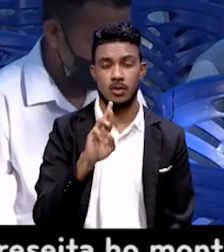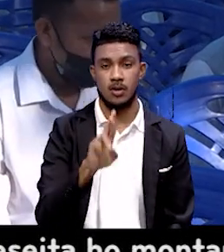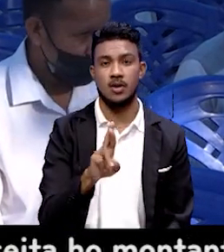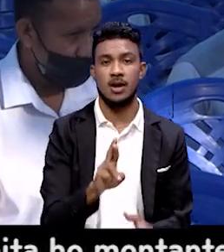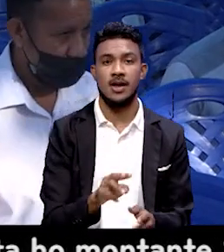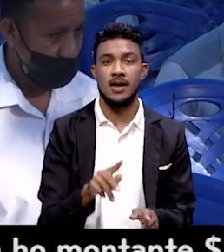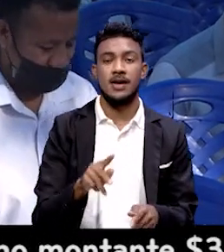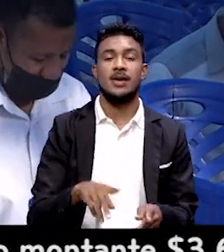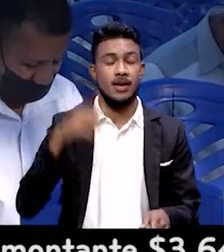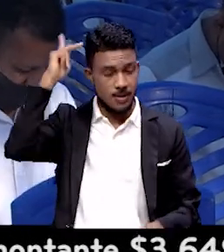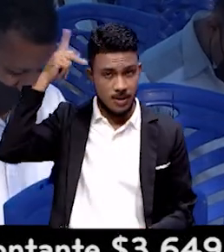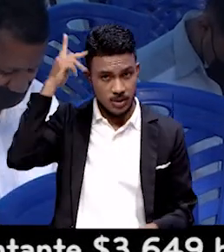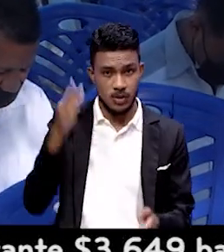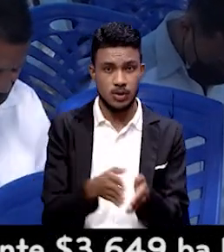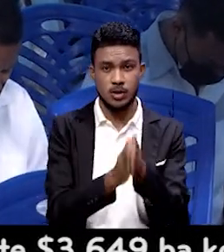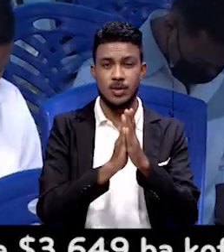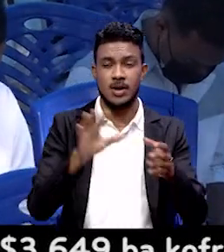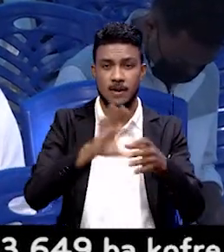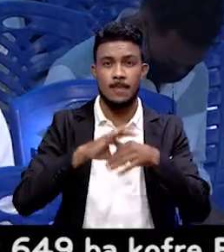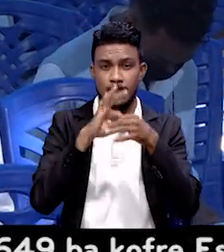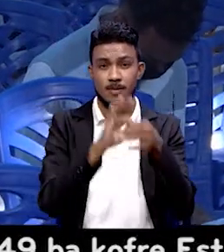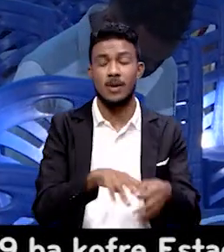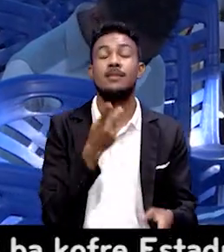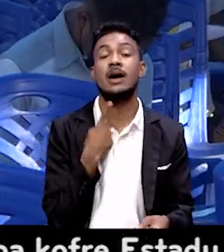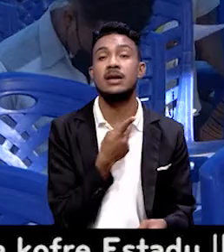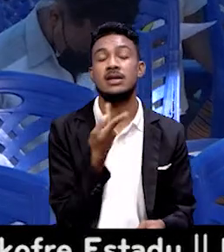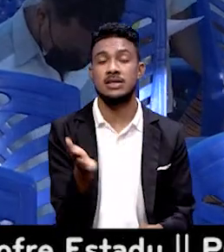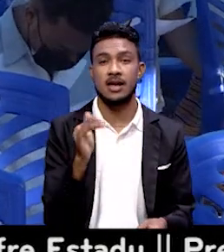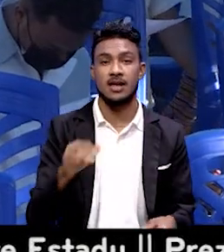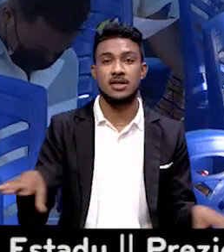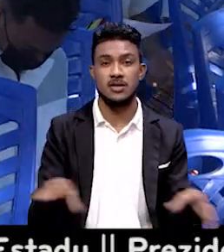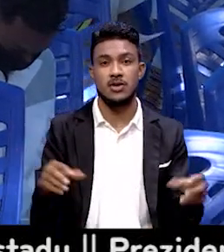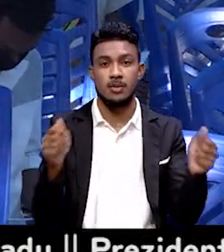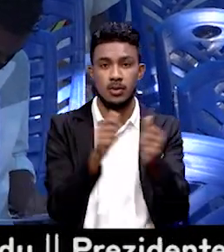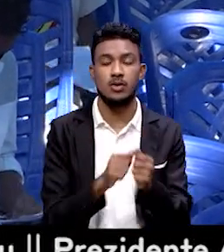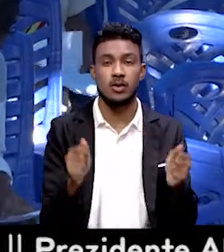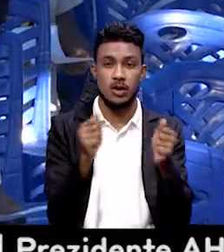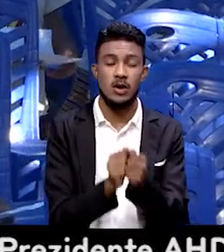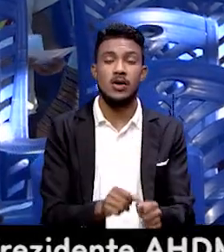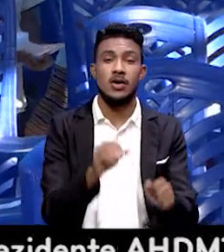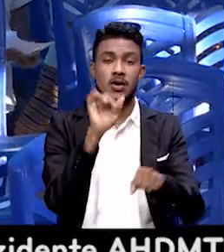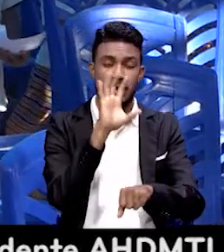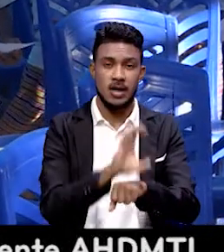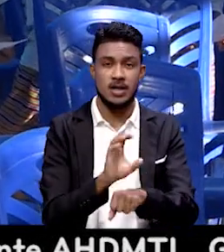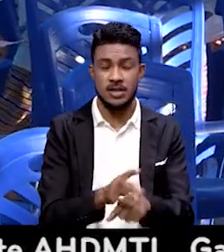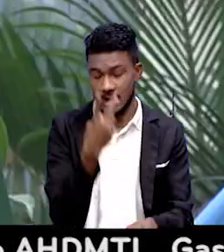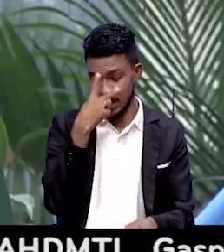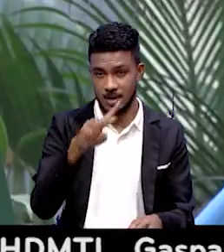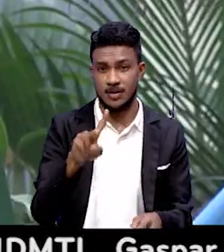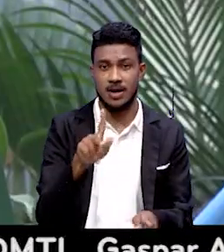Carmo SDB Russo, ba estrutura pastoral né, ato serviço a mutu co pároco, ho di taumatan ba sarane sira.